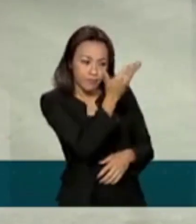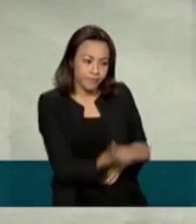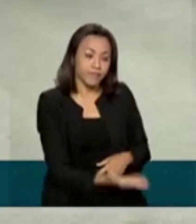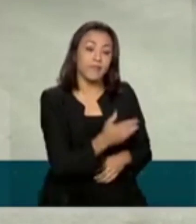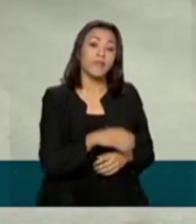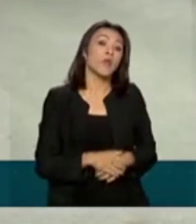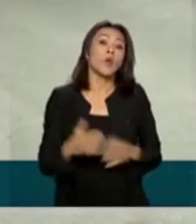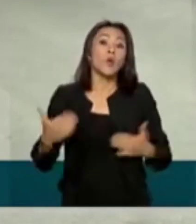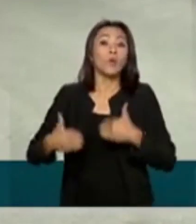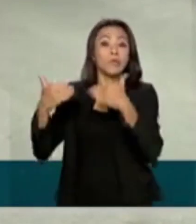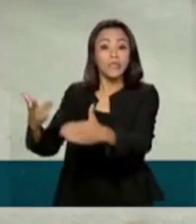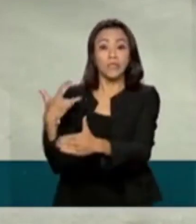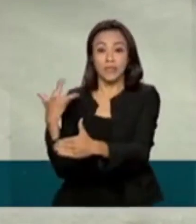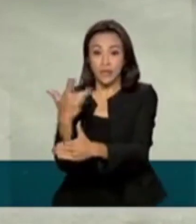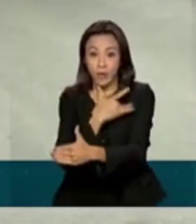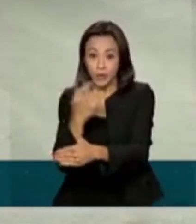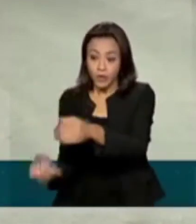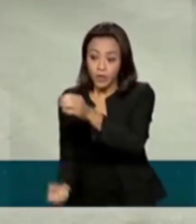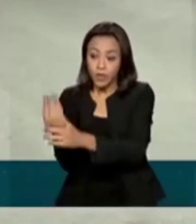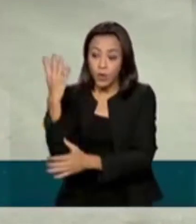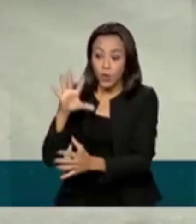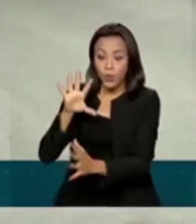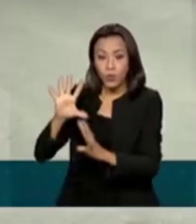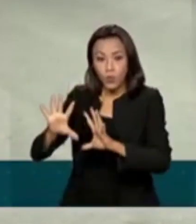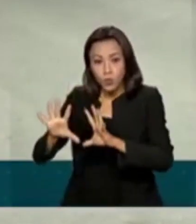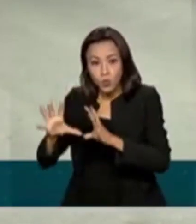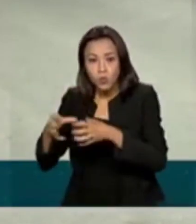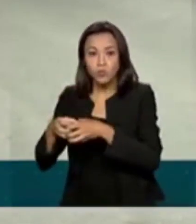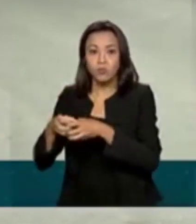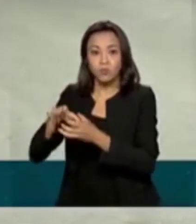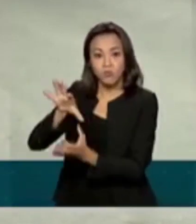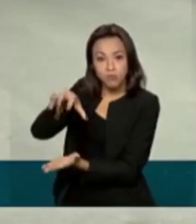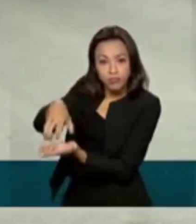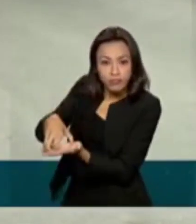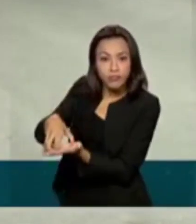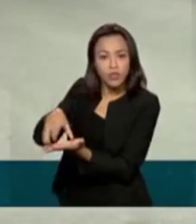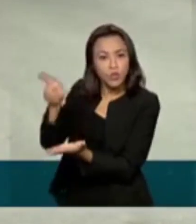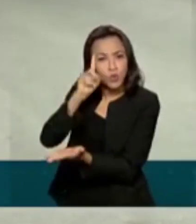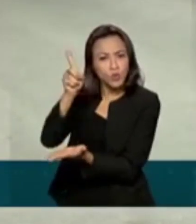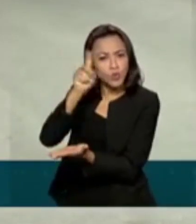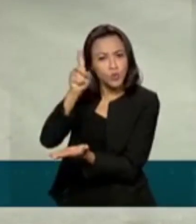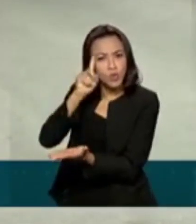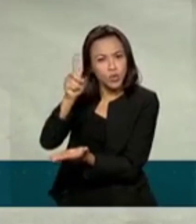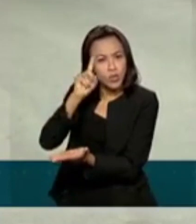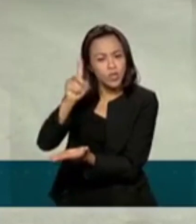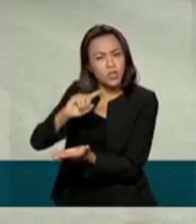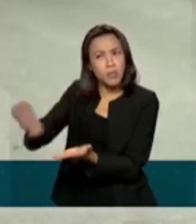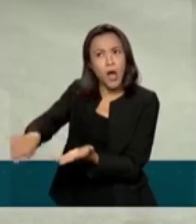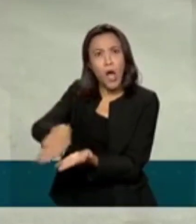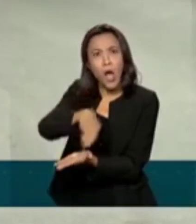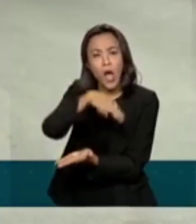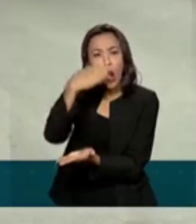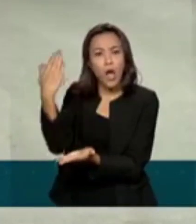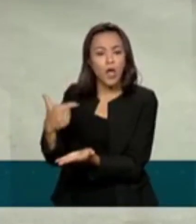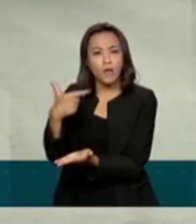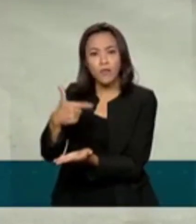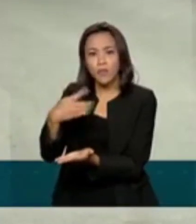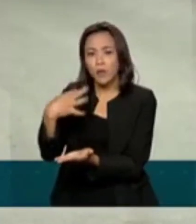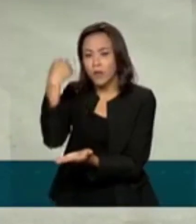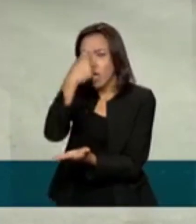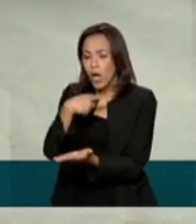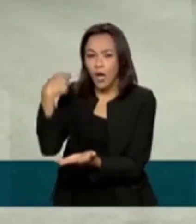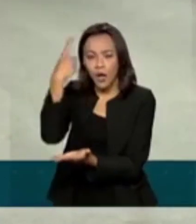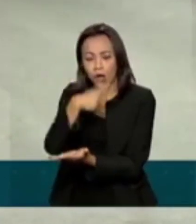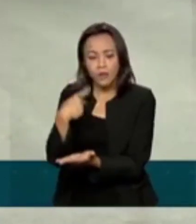instalou um centro de operações e emergências que funciona todos os dias, inclusive aos fins de semana. Esse centro faz